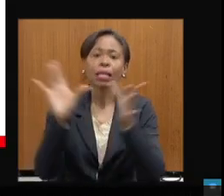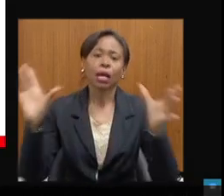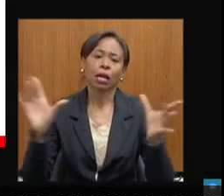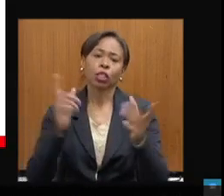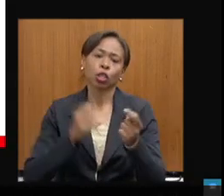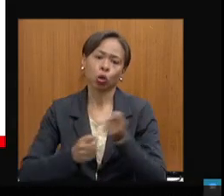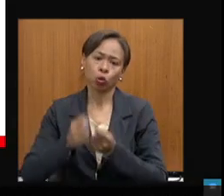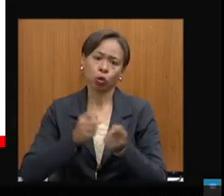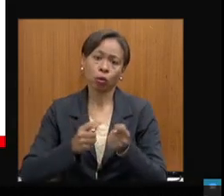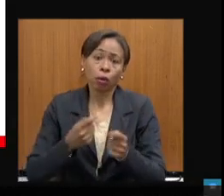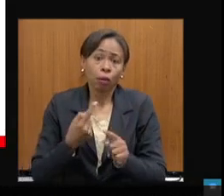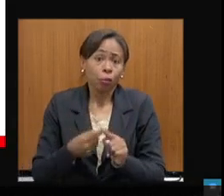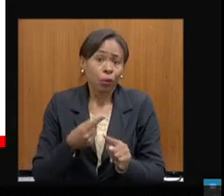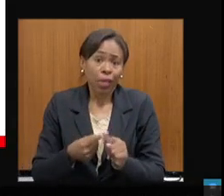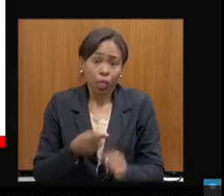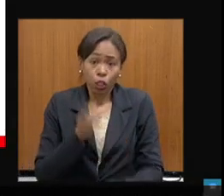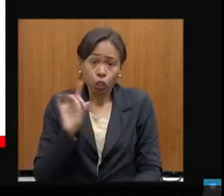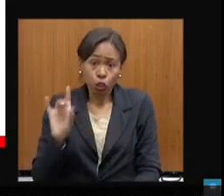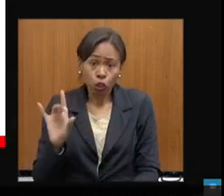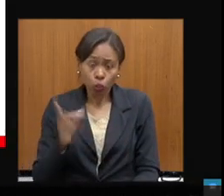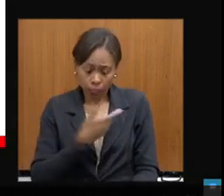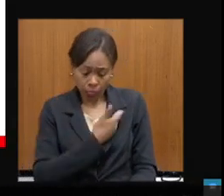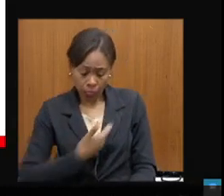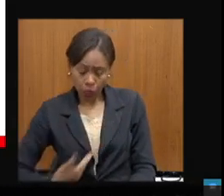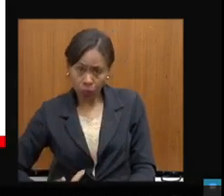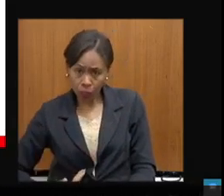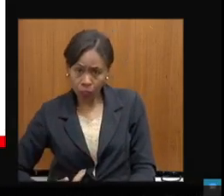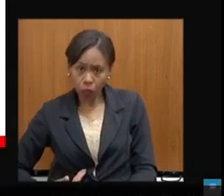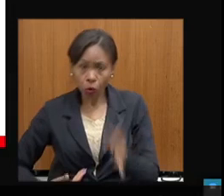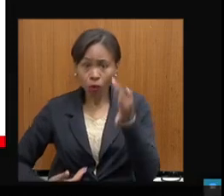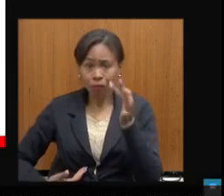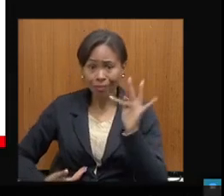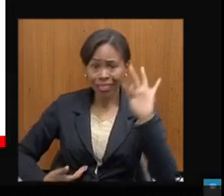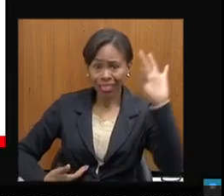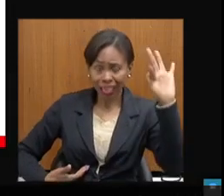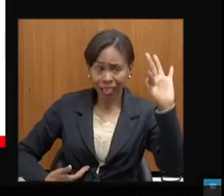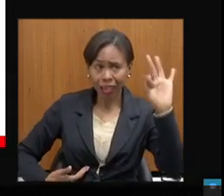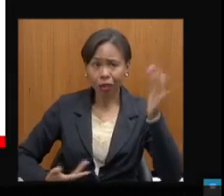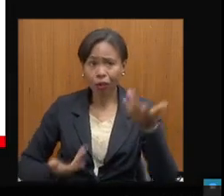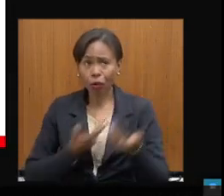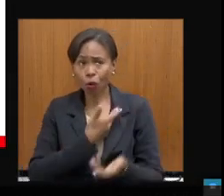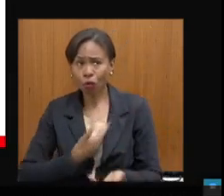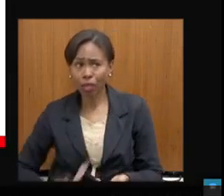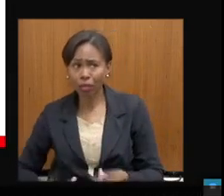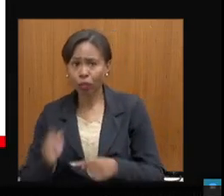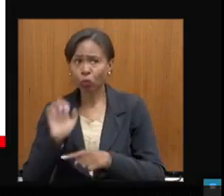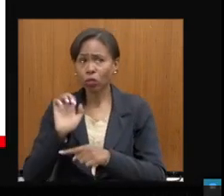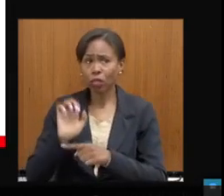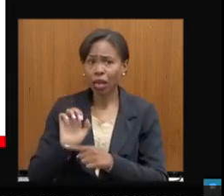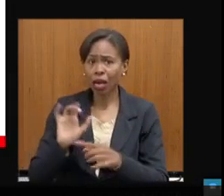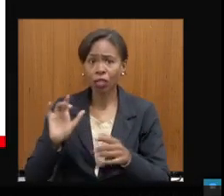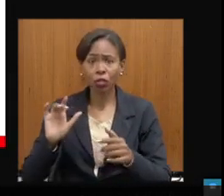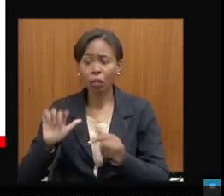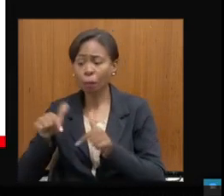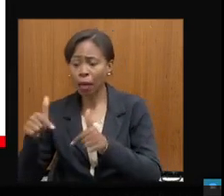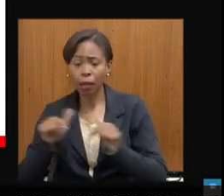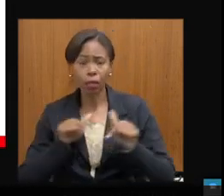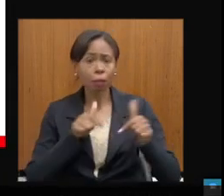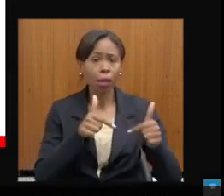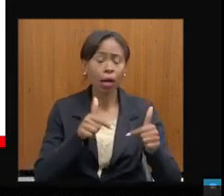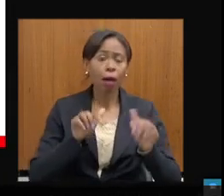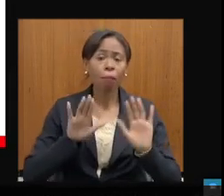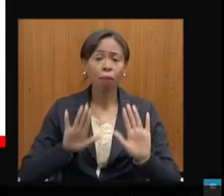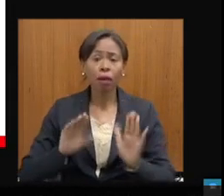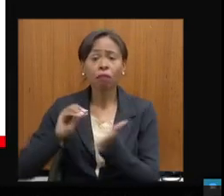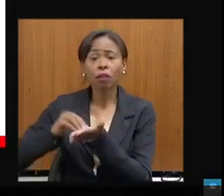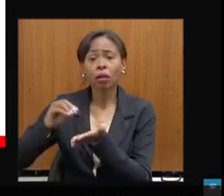União o estado cumprirem seu papel e os municípios é ainda não terem nessa visão